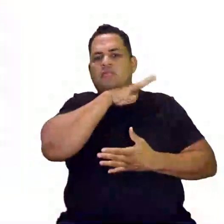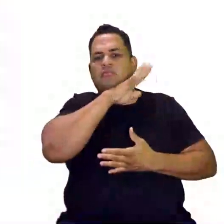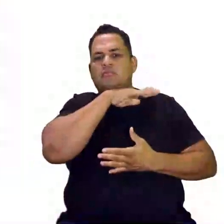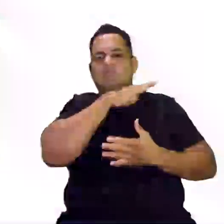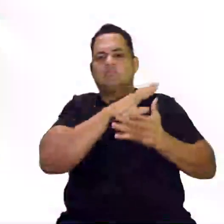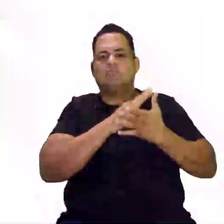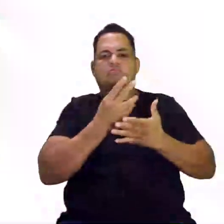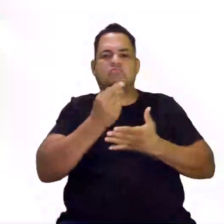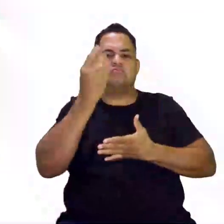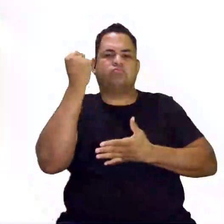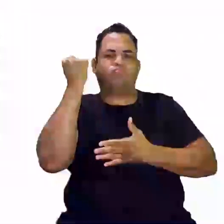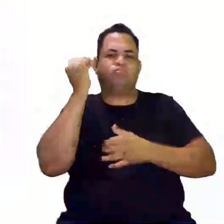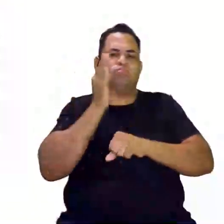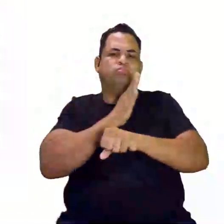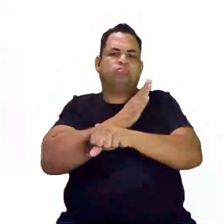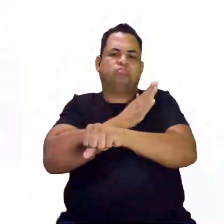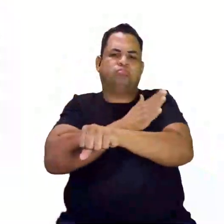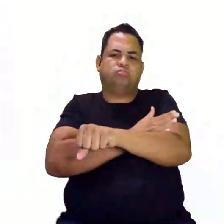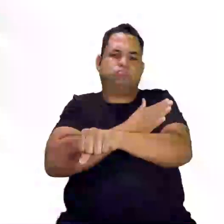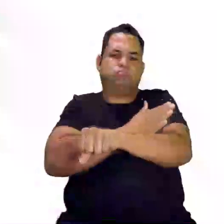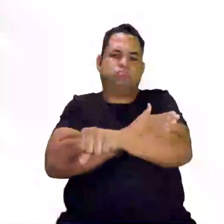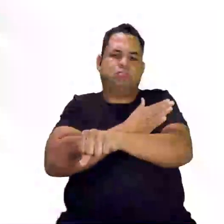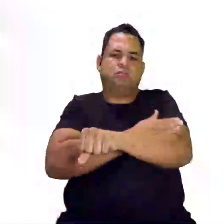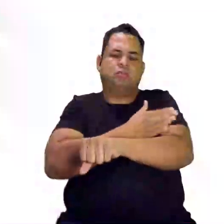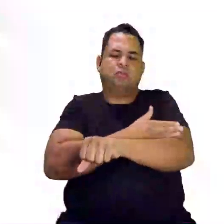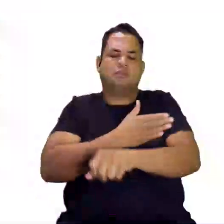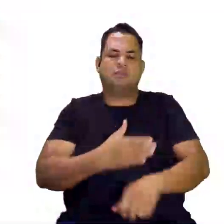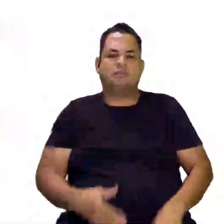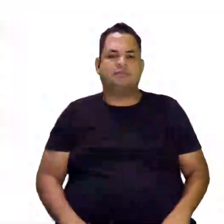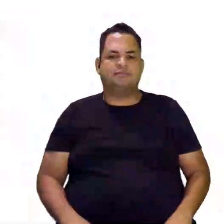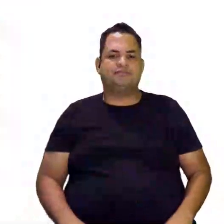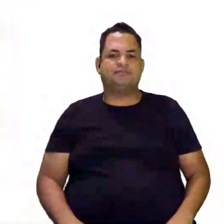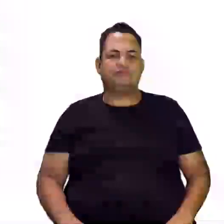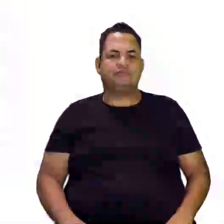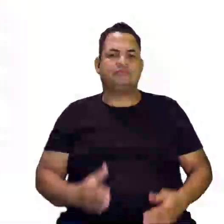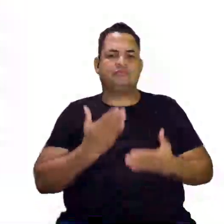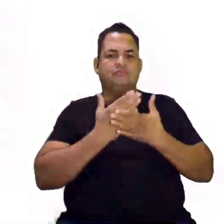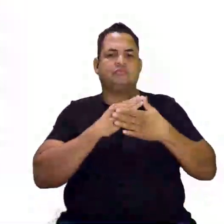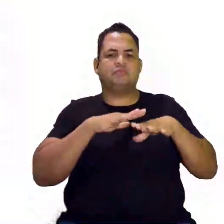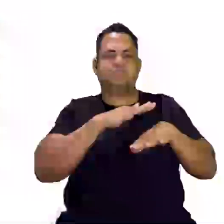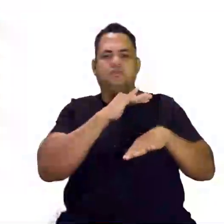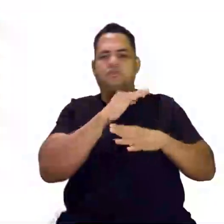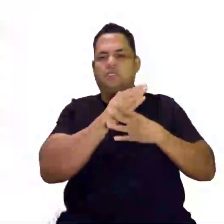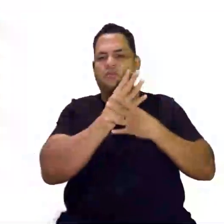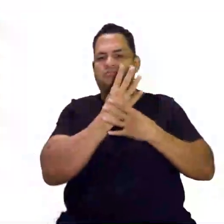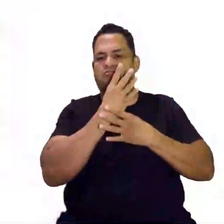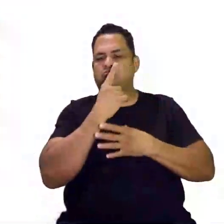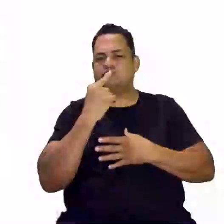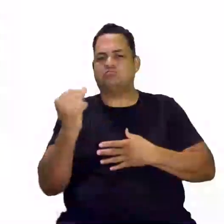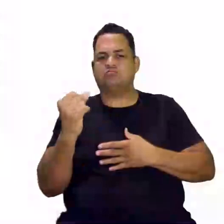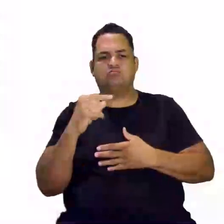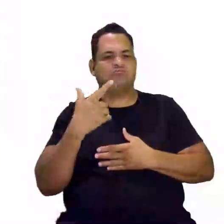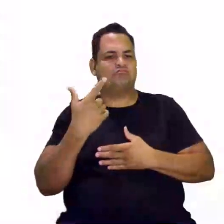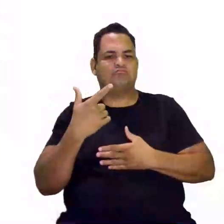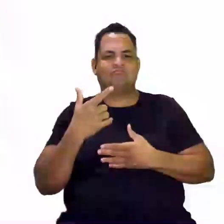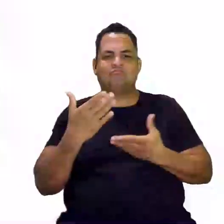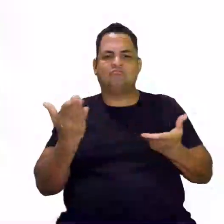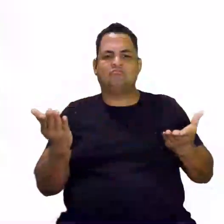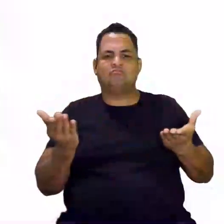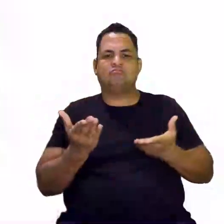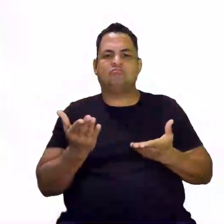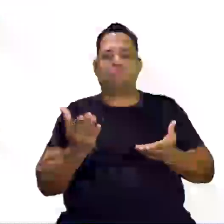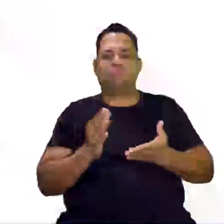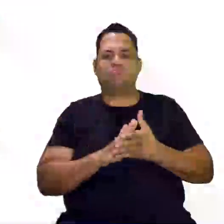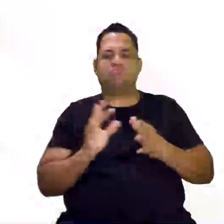animais pré-históricos, tá? Esses animais que se extinguiram não existem mais